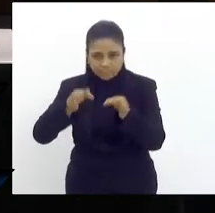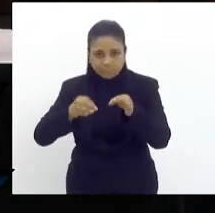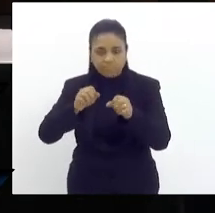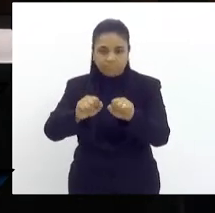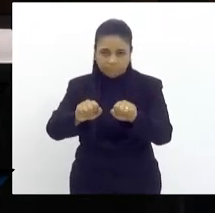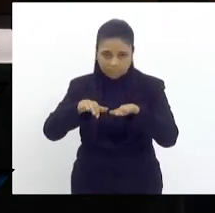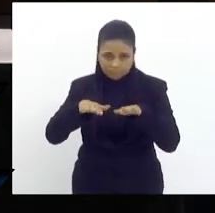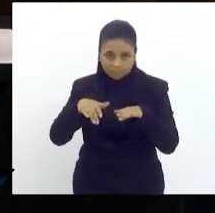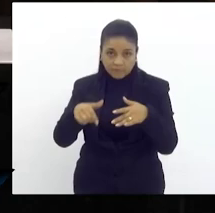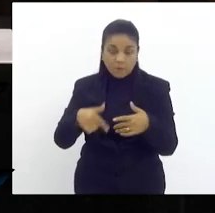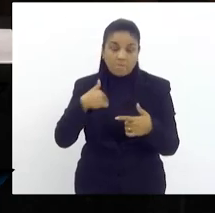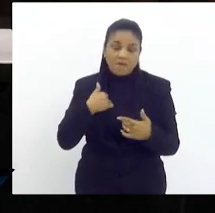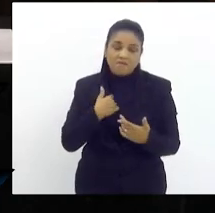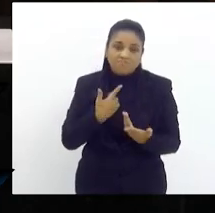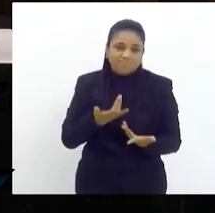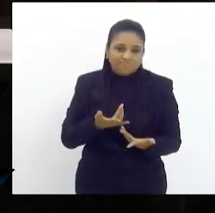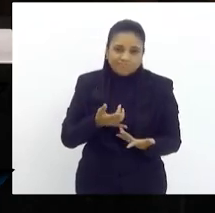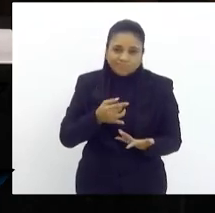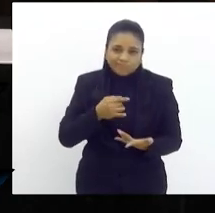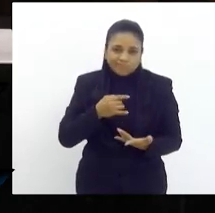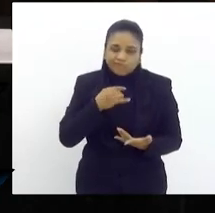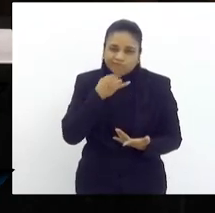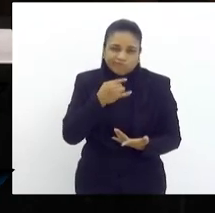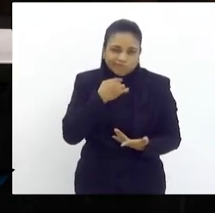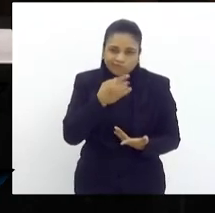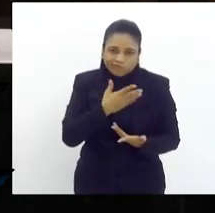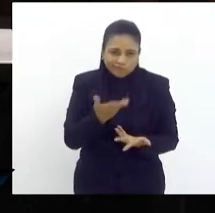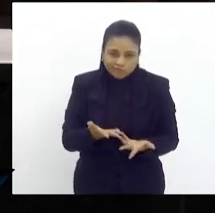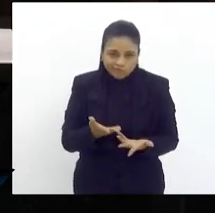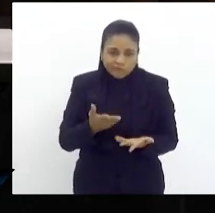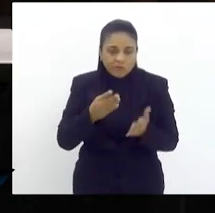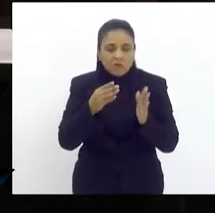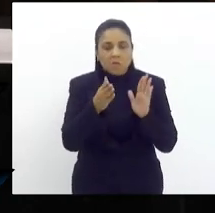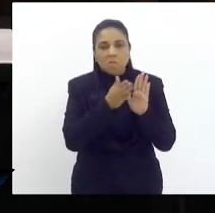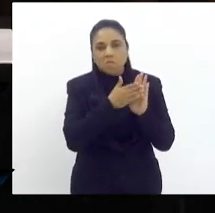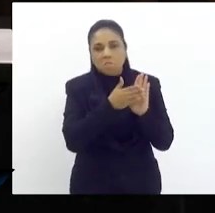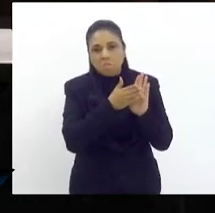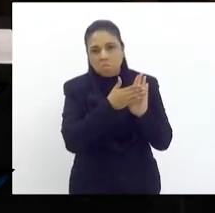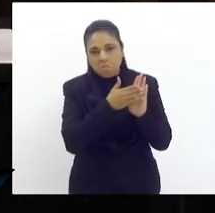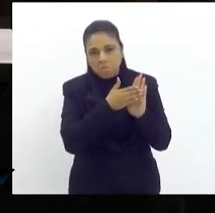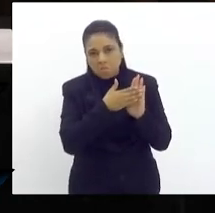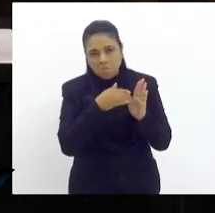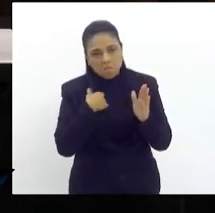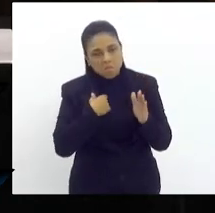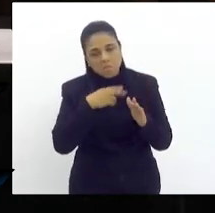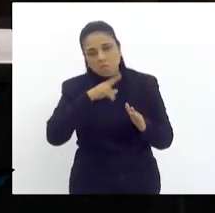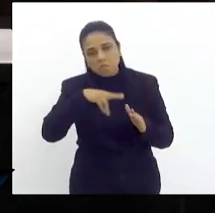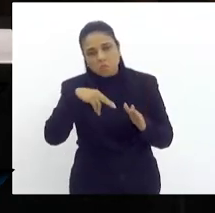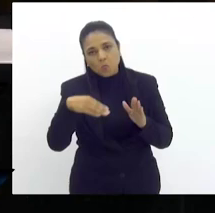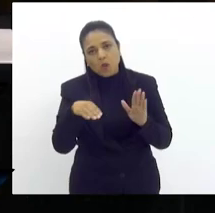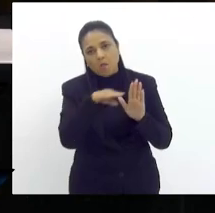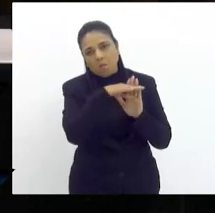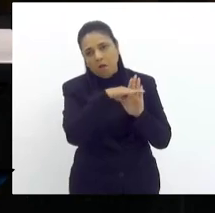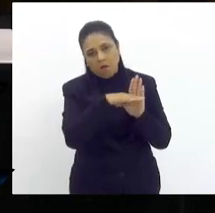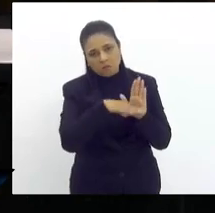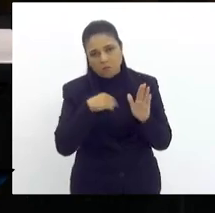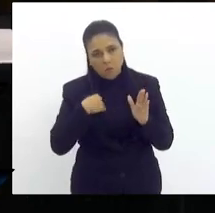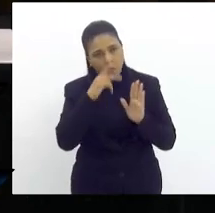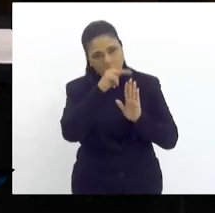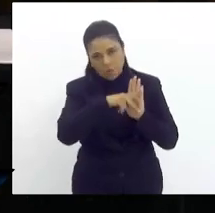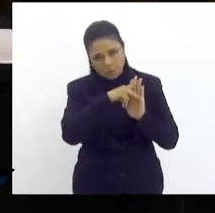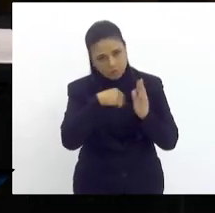mas infelizmente nunca o meu projeto veio a pauta provei né